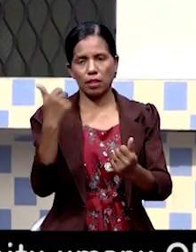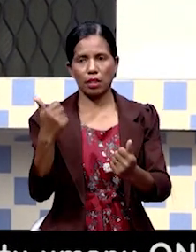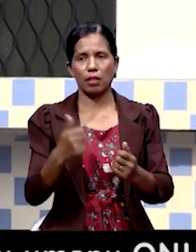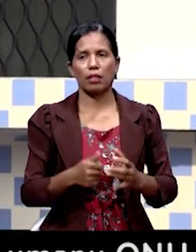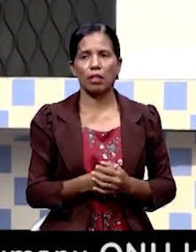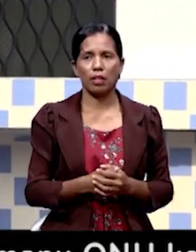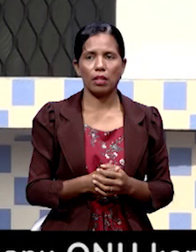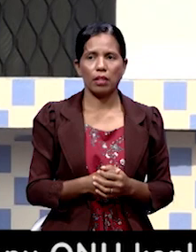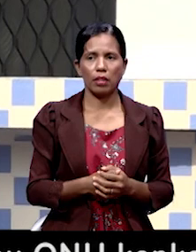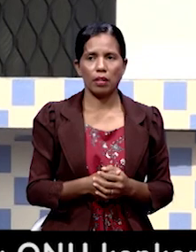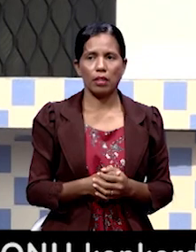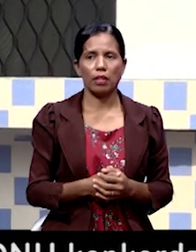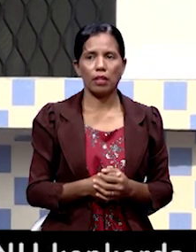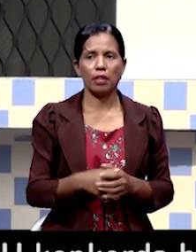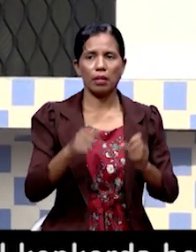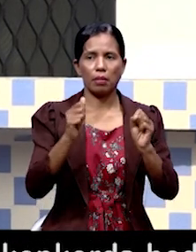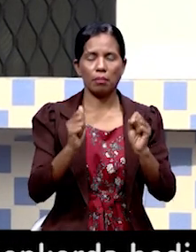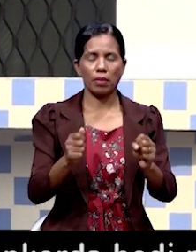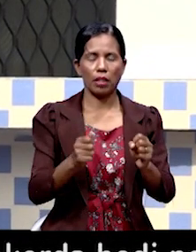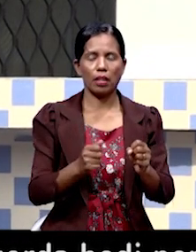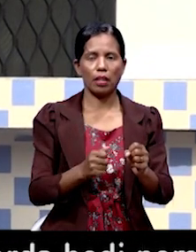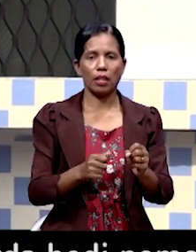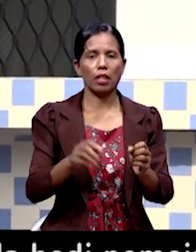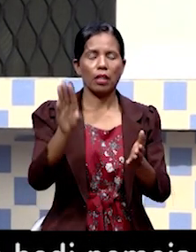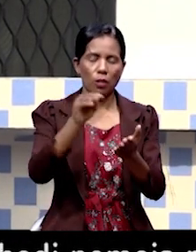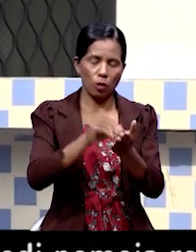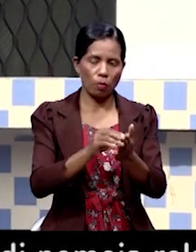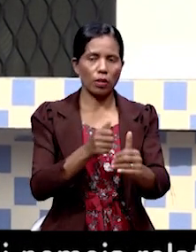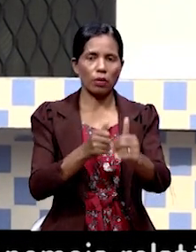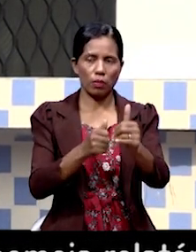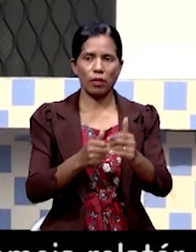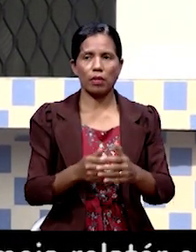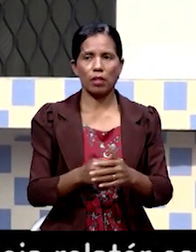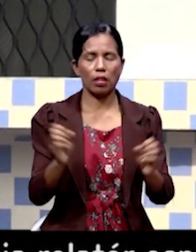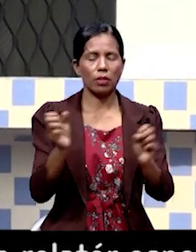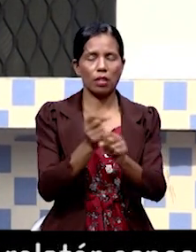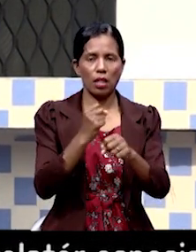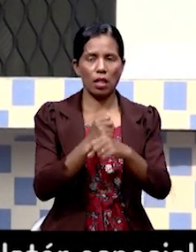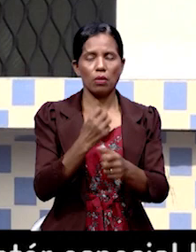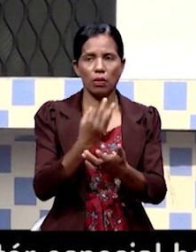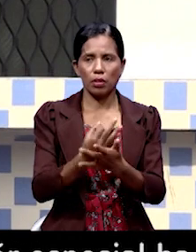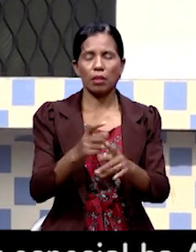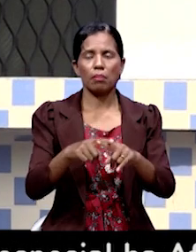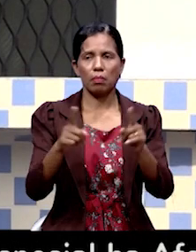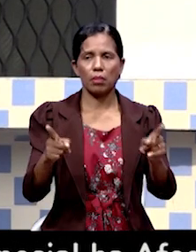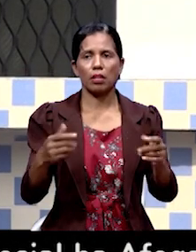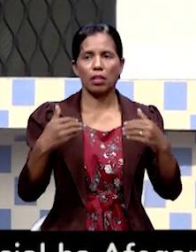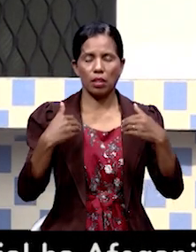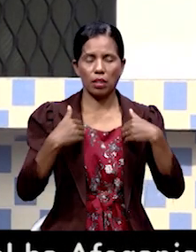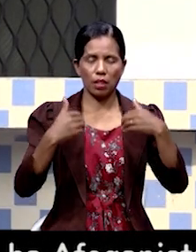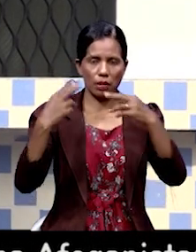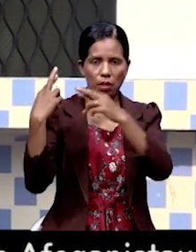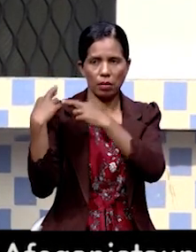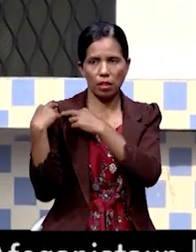perdão, opera em Timor, bele panate tuiri também. Até lá os de Italoosan, mas bem, e a nossa